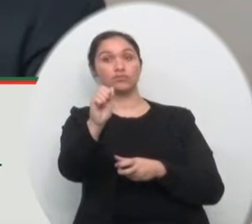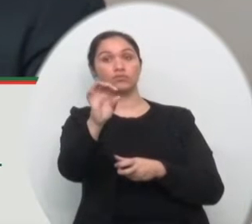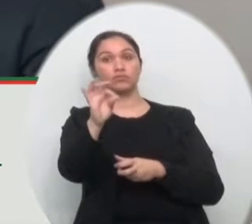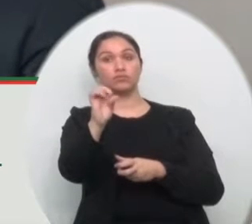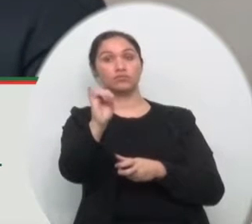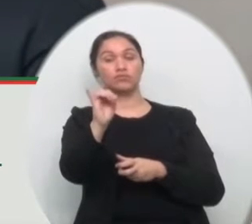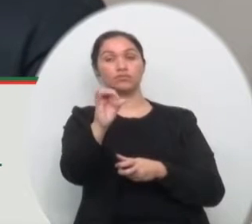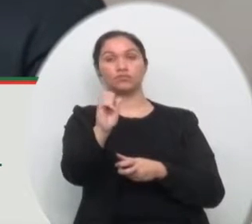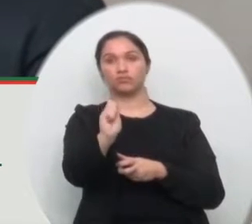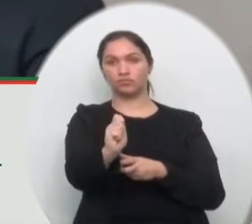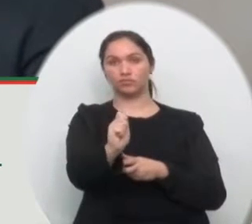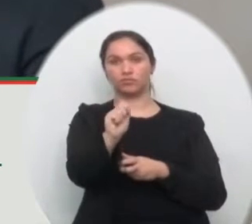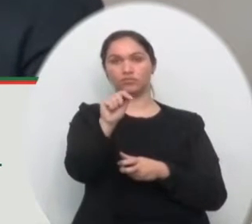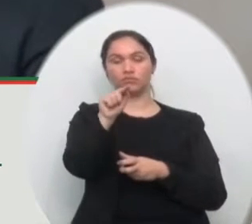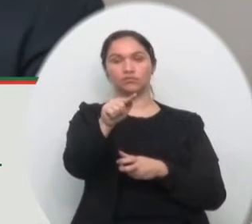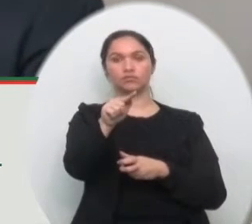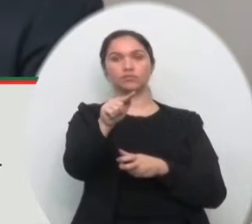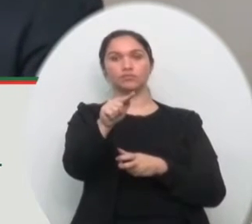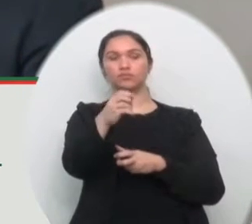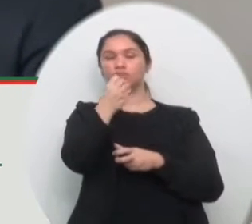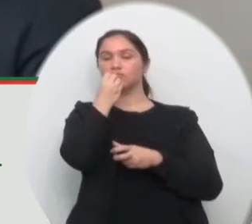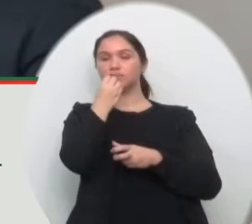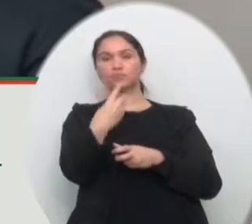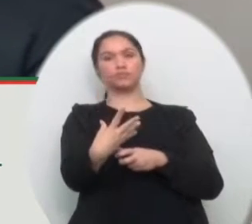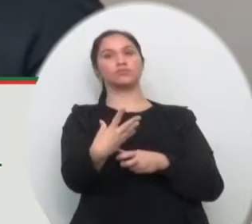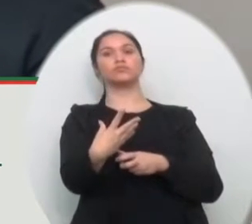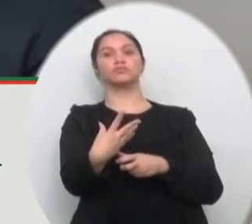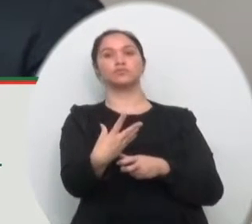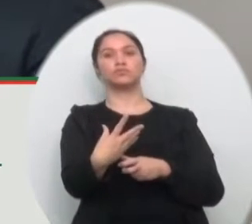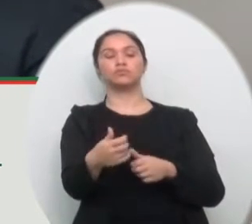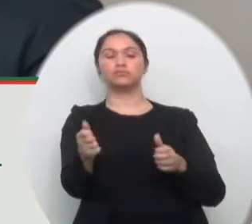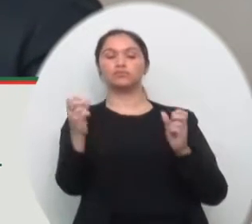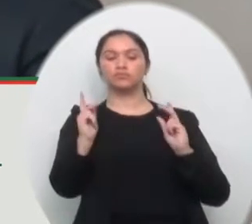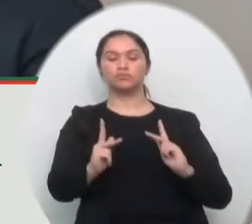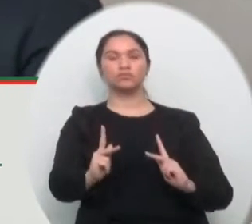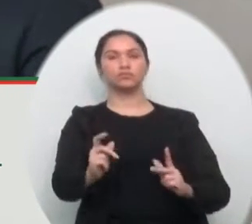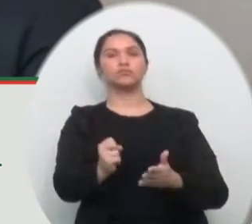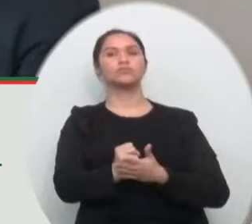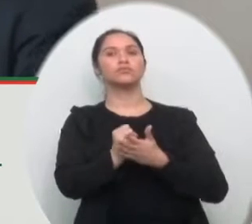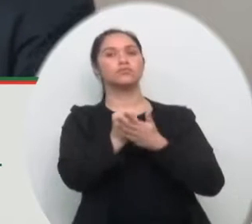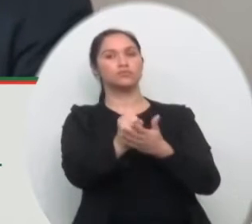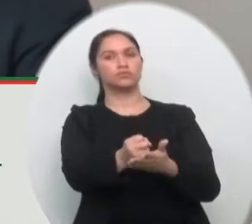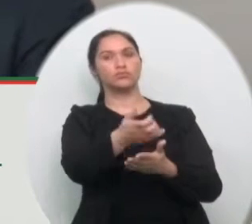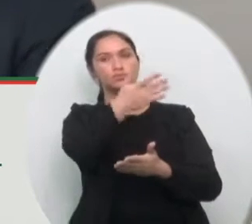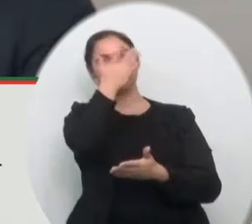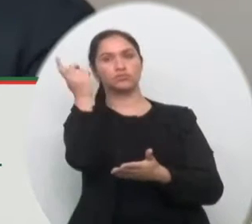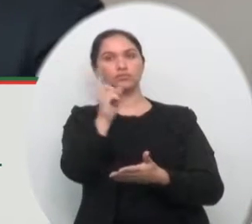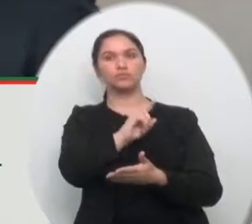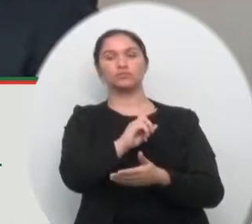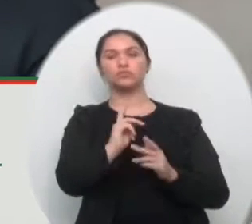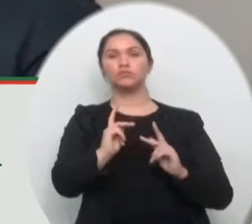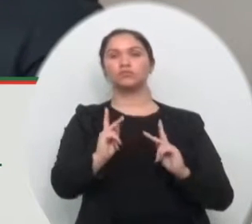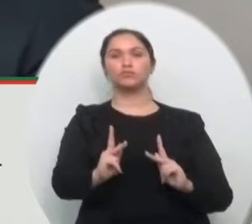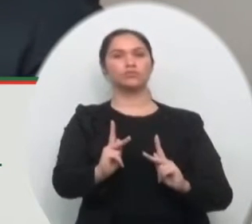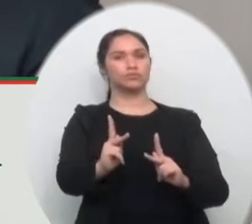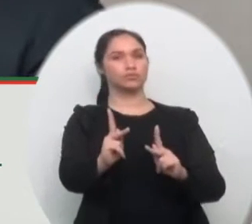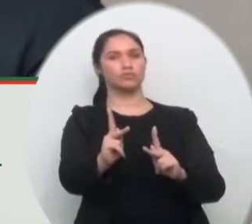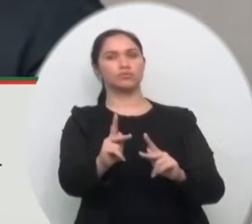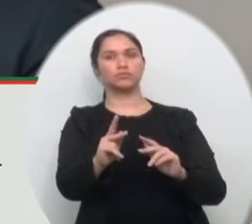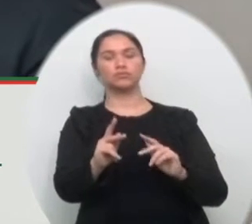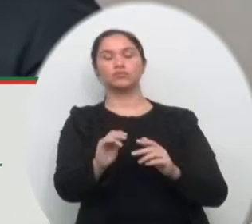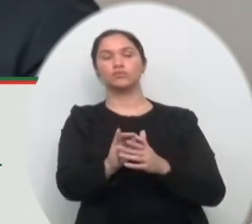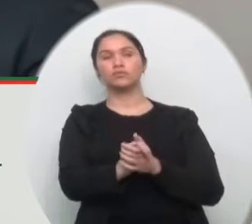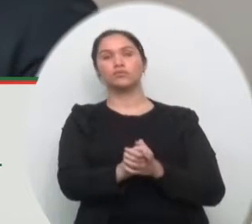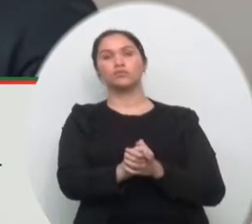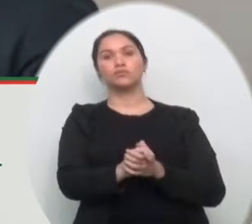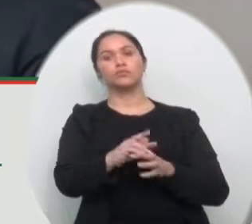é uma coisa que tu tens dentro de ti, né? E que tu continue sendo essa pessoa assim, não só por causa do cargo, ou que foi promovido isso, mas